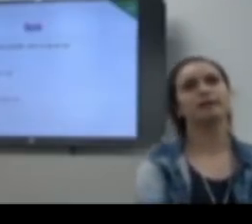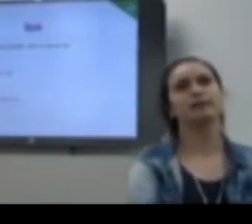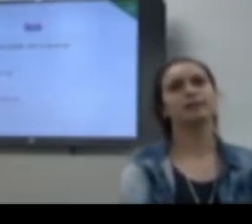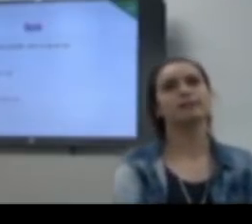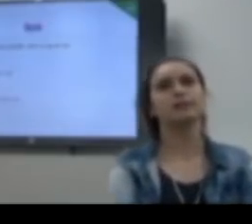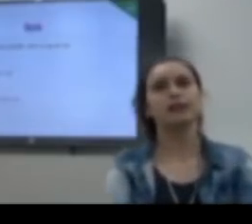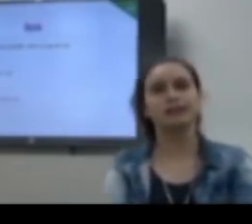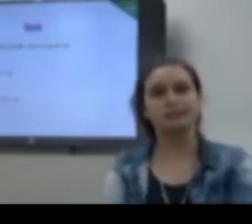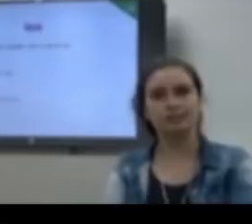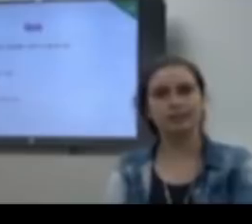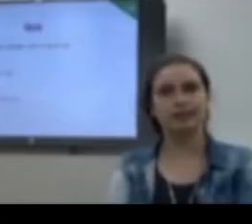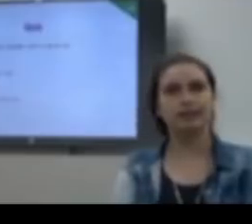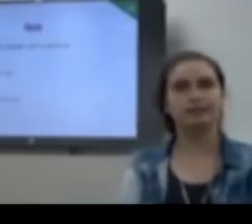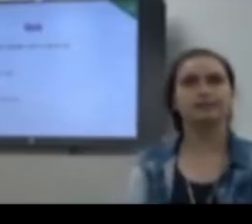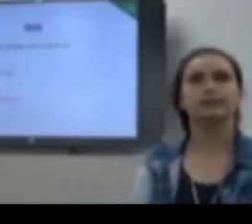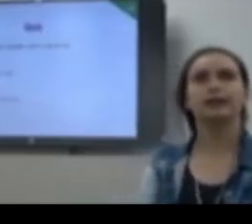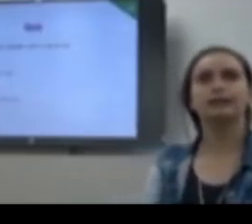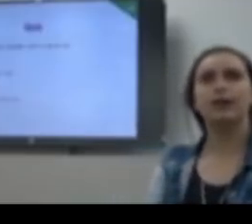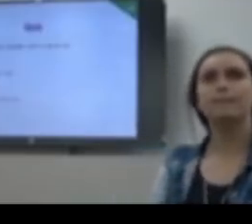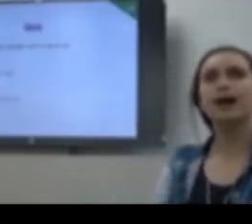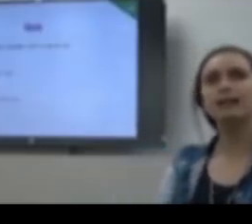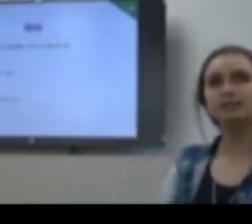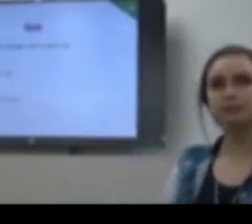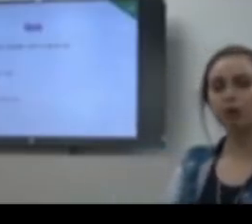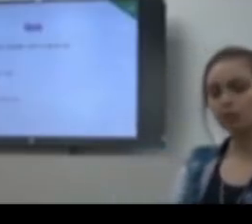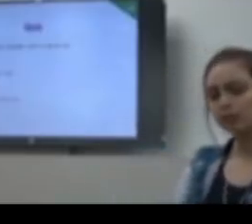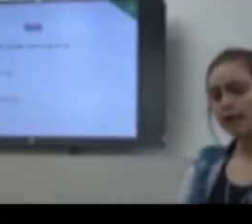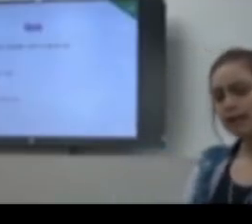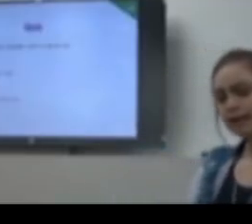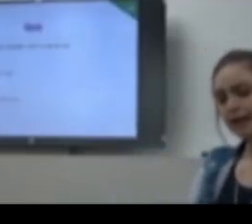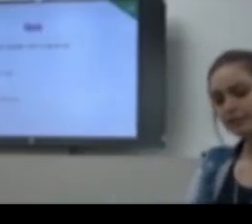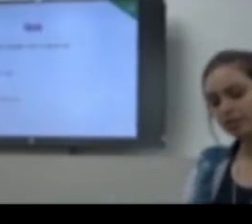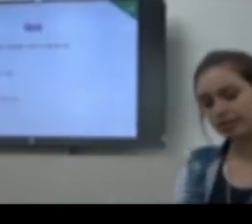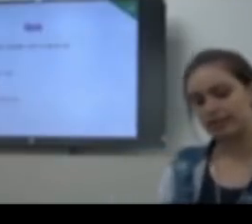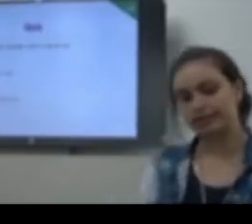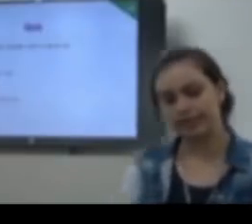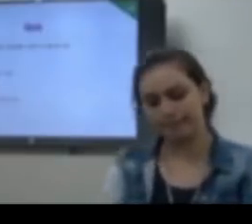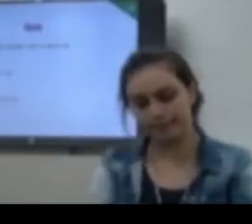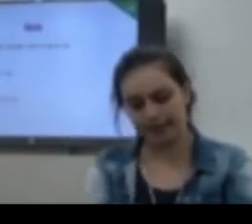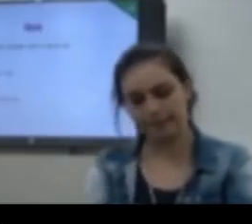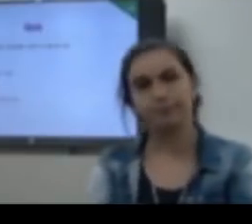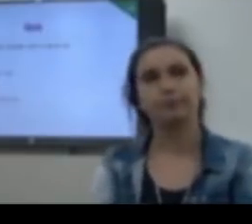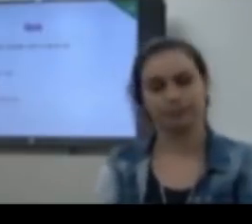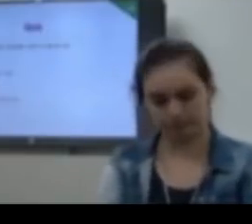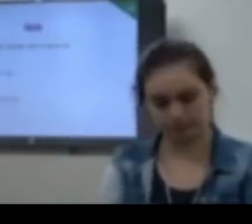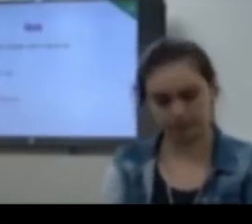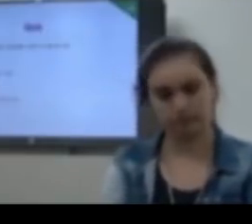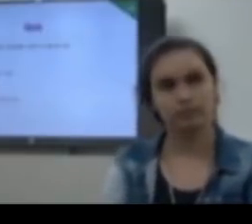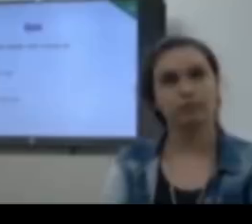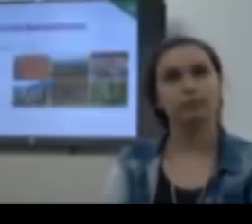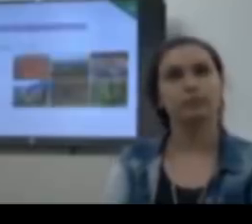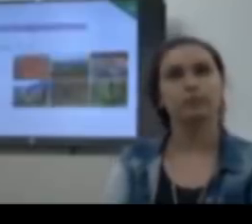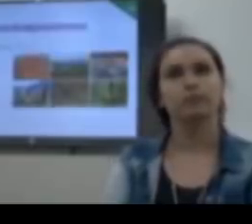é das Araucárias e das Pradarias, tá? Então, é mares e morros e Caatinga, letra B.